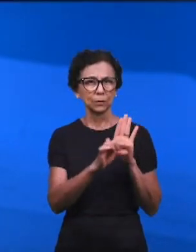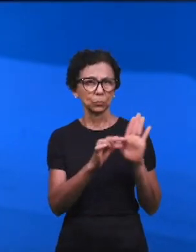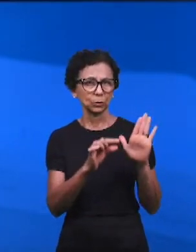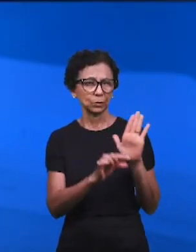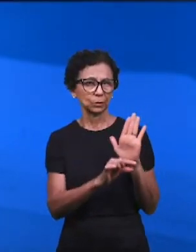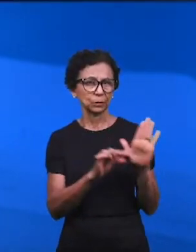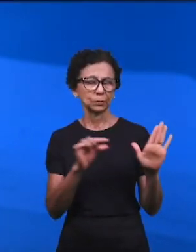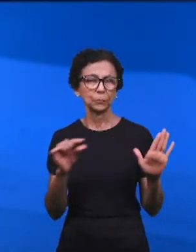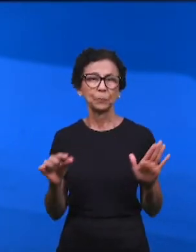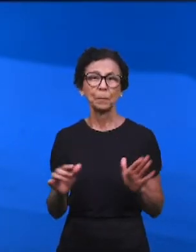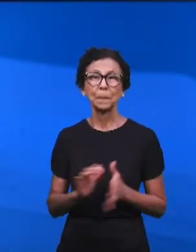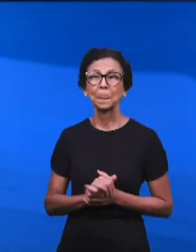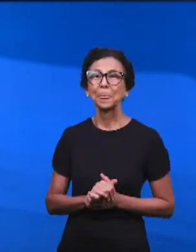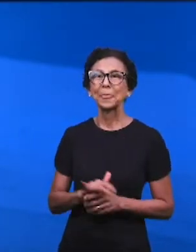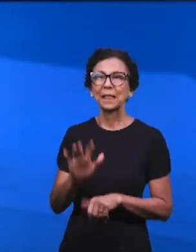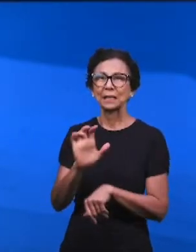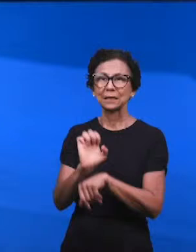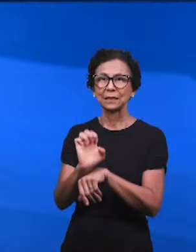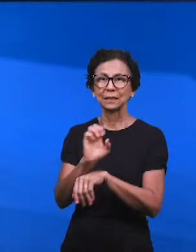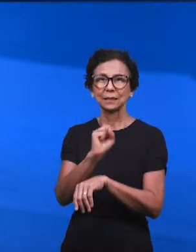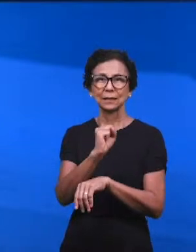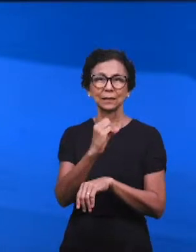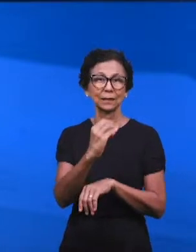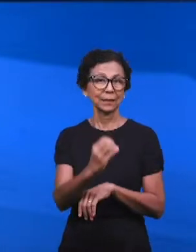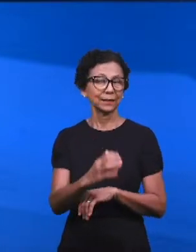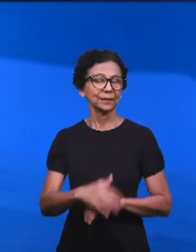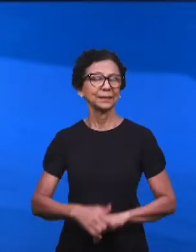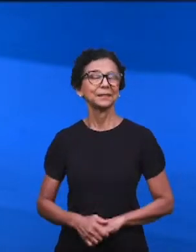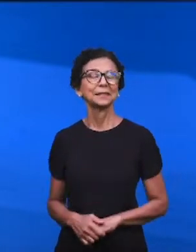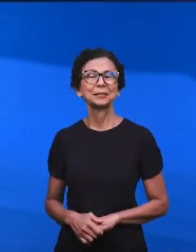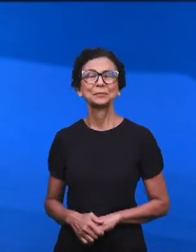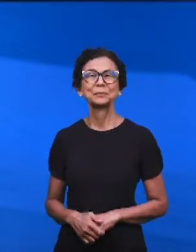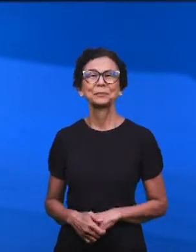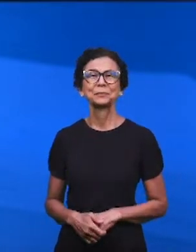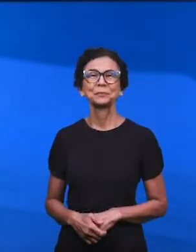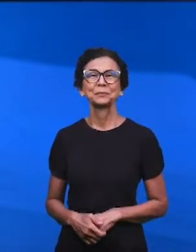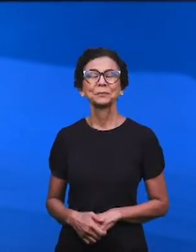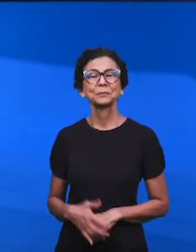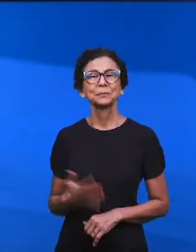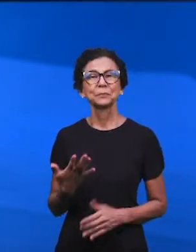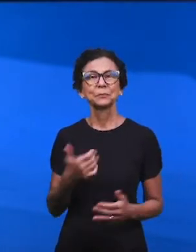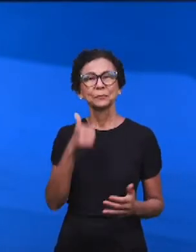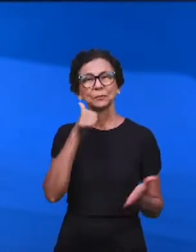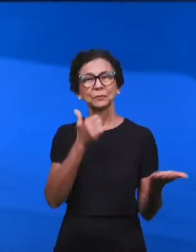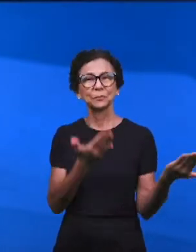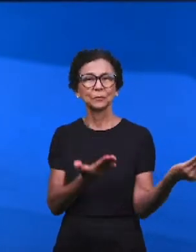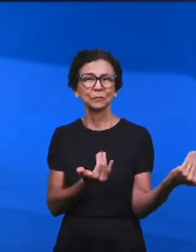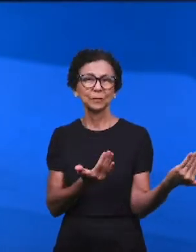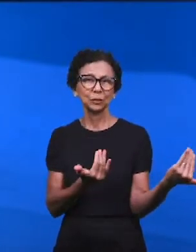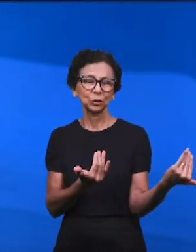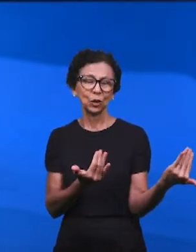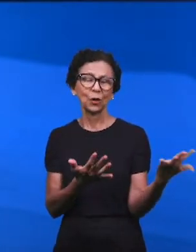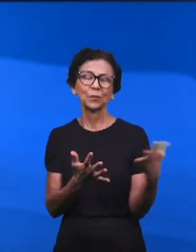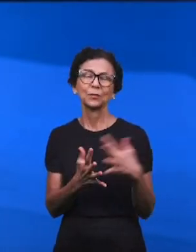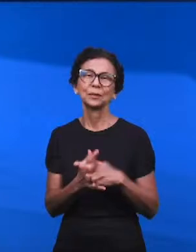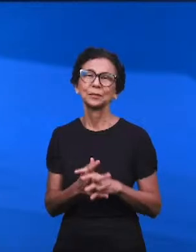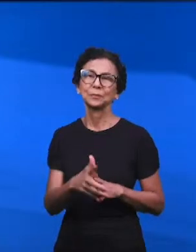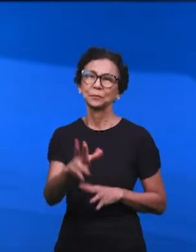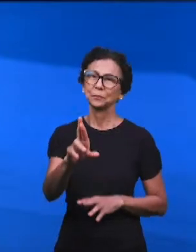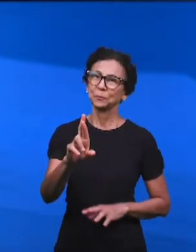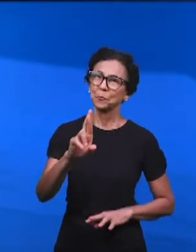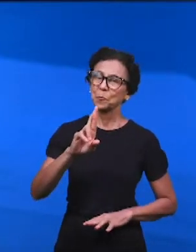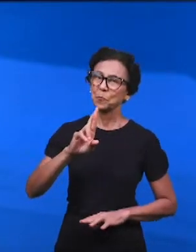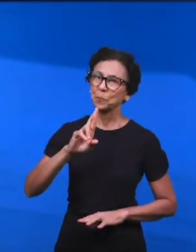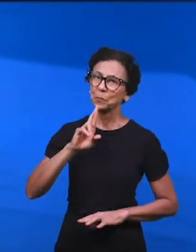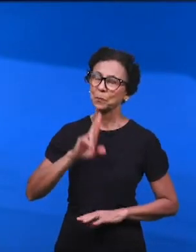Santa Catarina, e quem vai nos dar essa resposta vai ser a jovem irmã Juliana Zanotelli. Juliana pertence à nossa